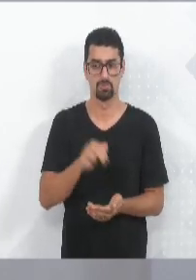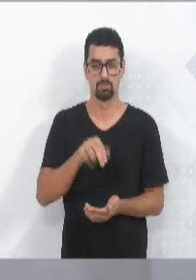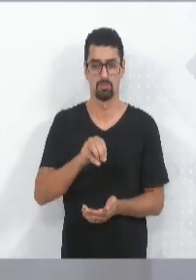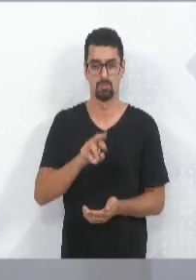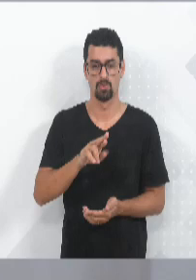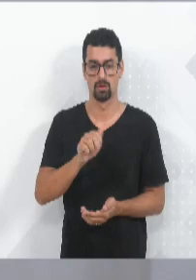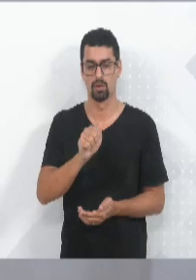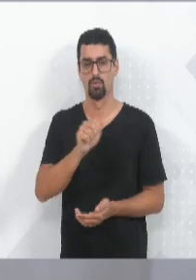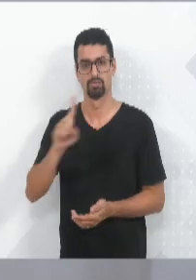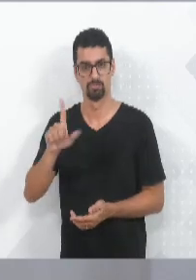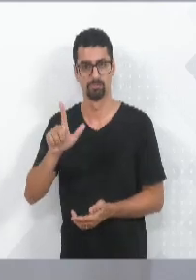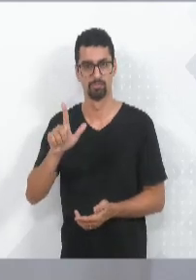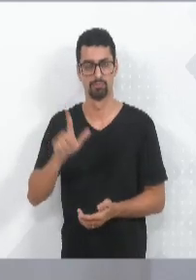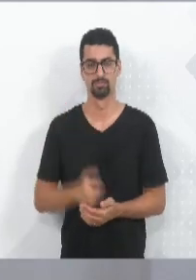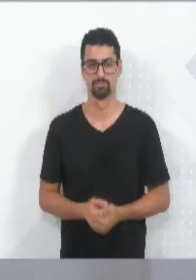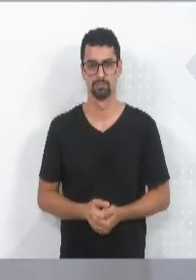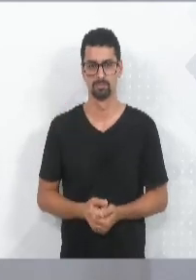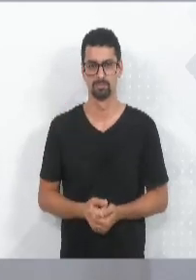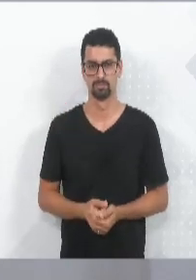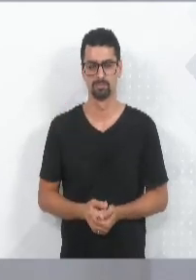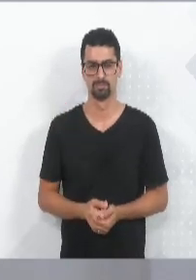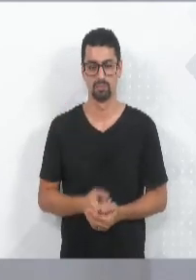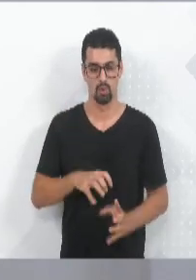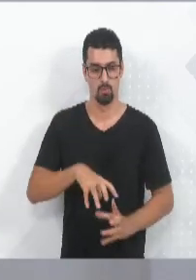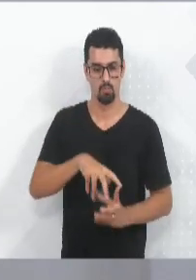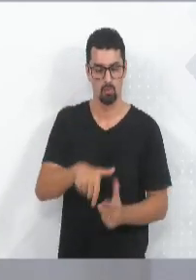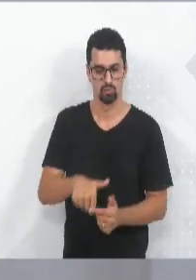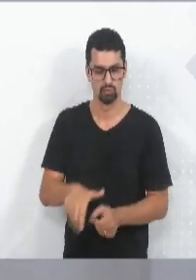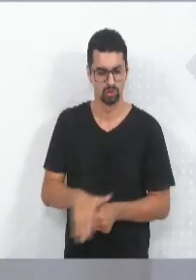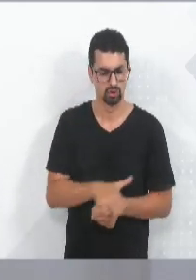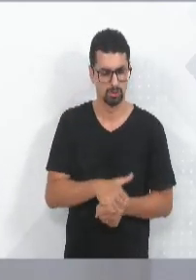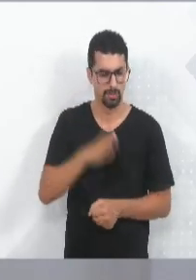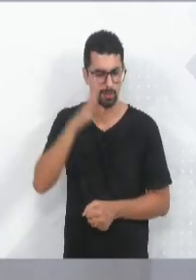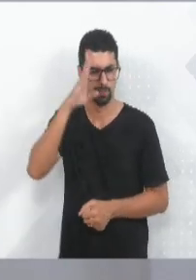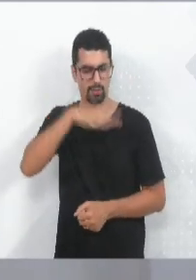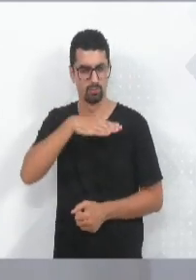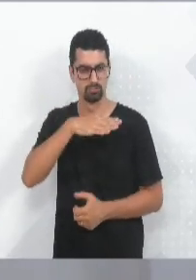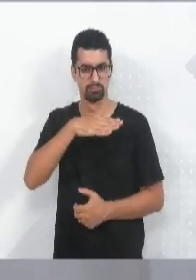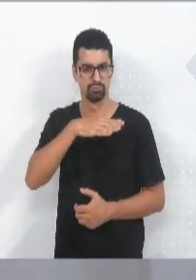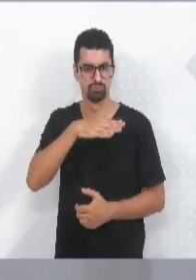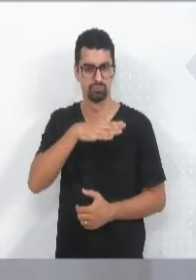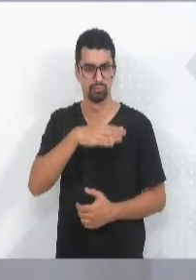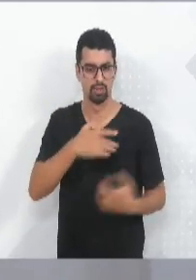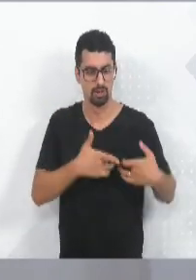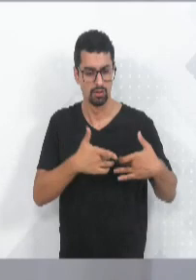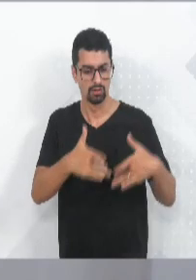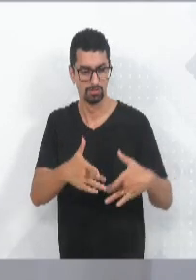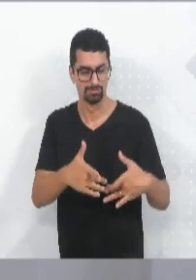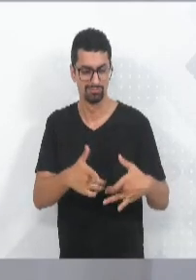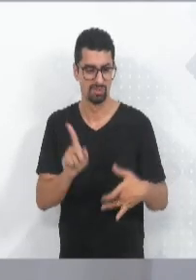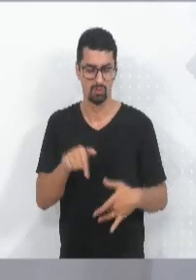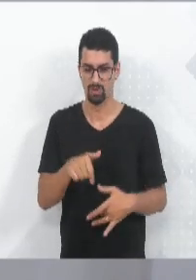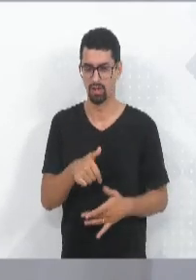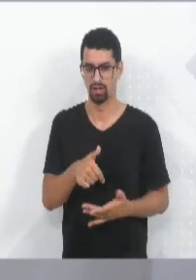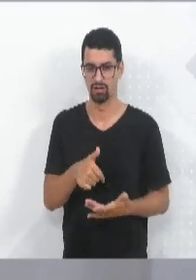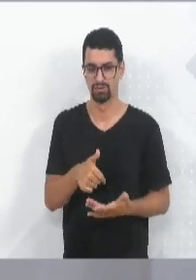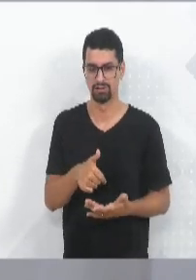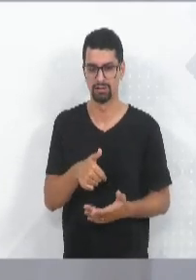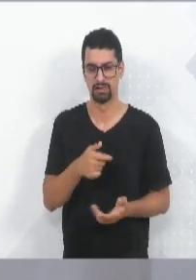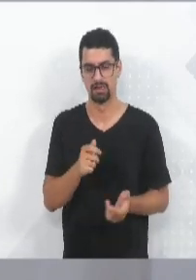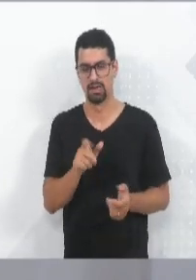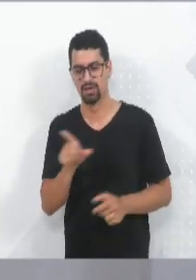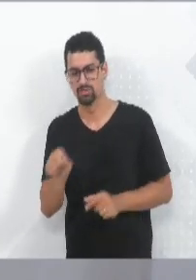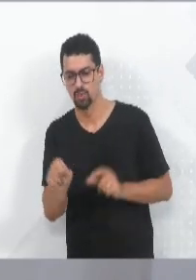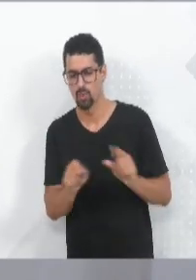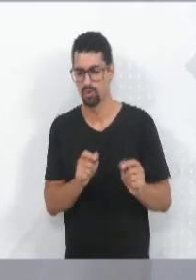é livre neste mundo cheio de maldade tirania e opressão a caridade não é facultativa ao maç som semelhante à